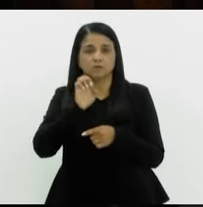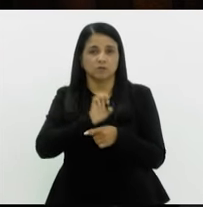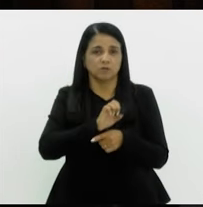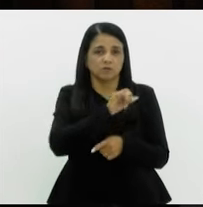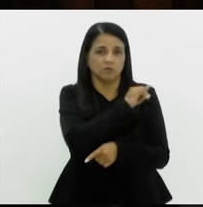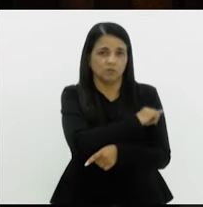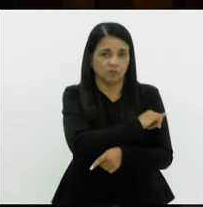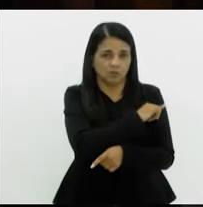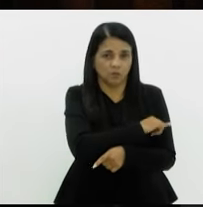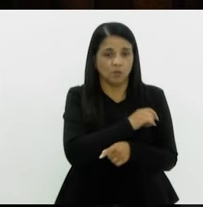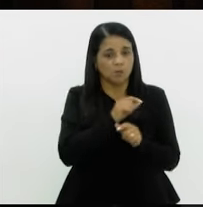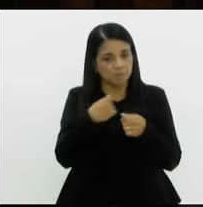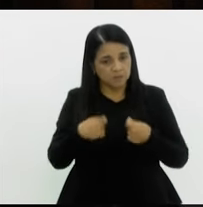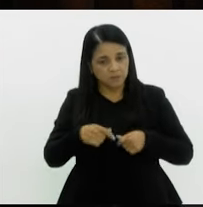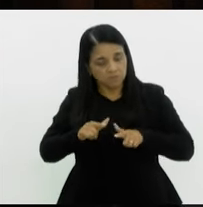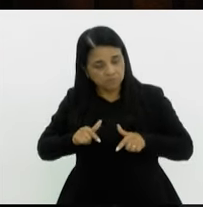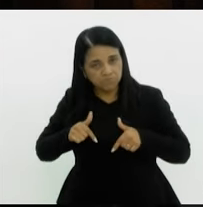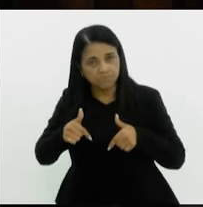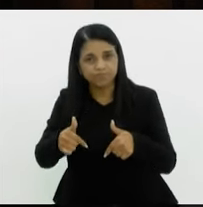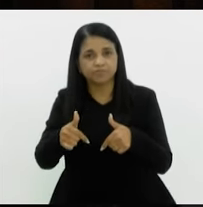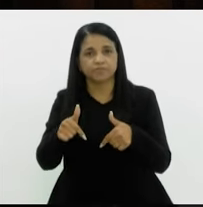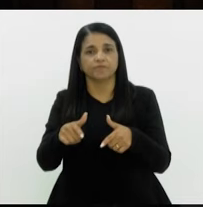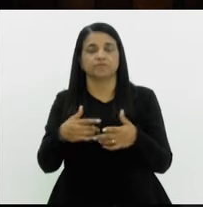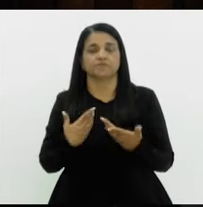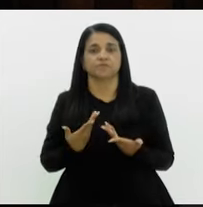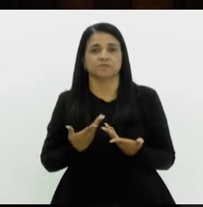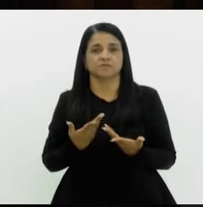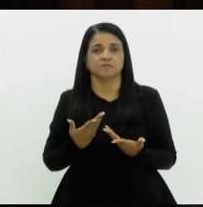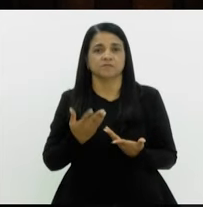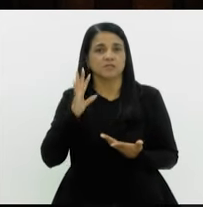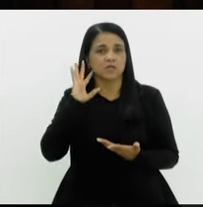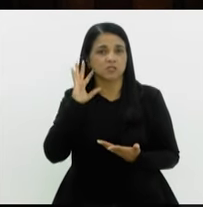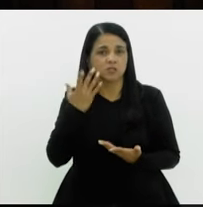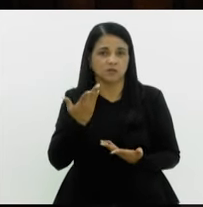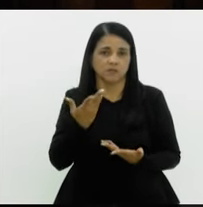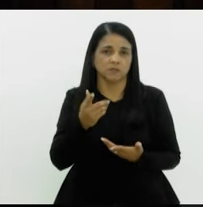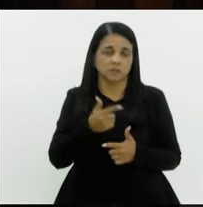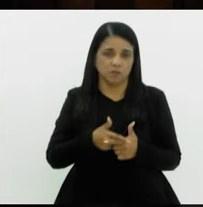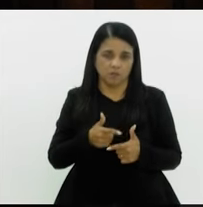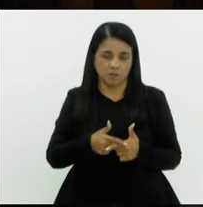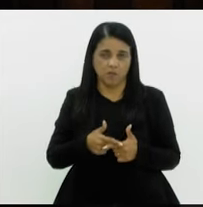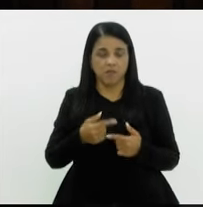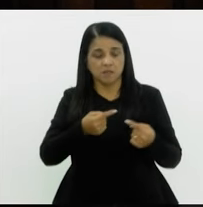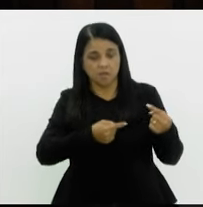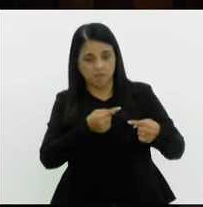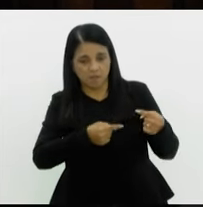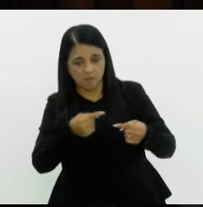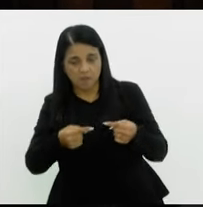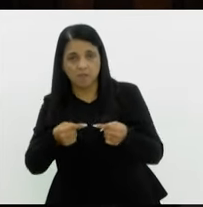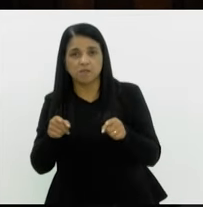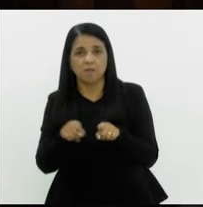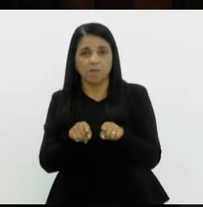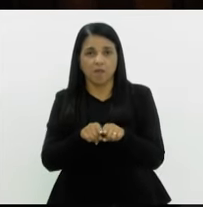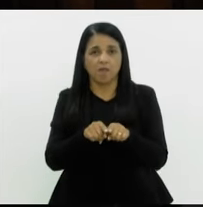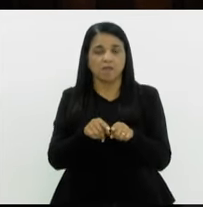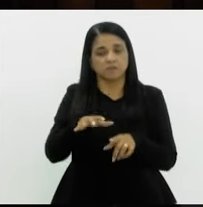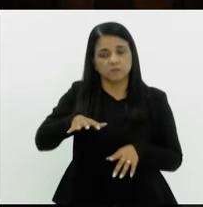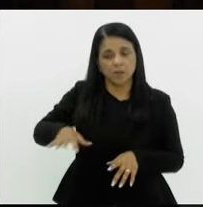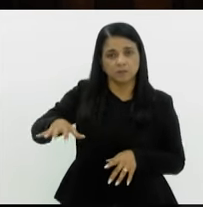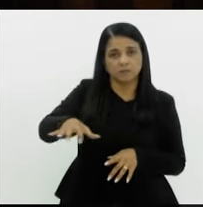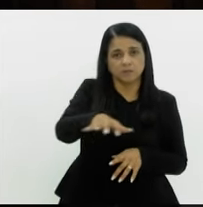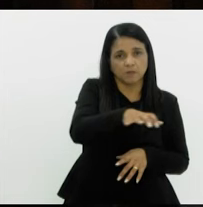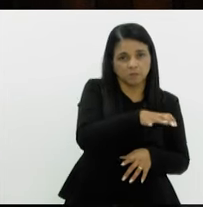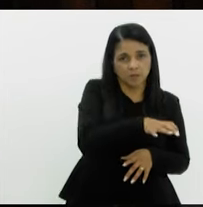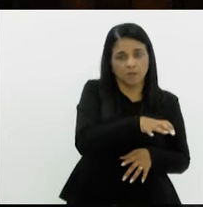enfrente essa situação e coloque o dedo na ferida. É fundamental que a gente debata, nos diferentes espaços do Estado do Rio de